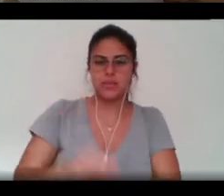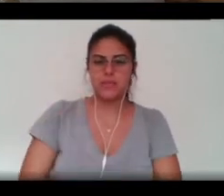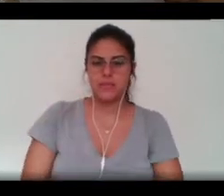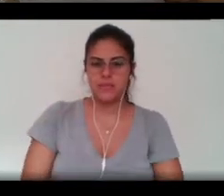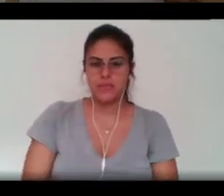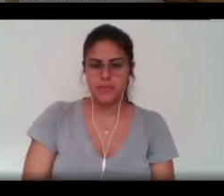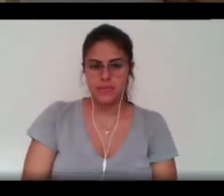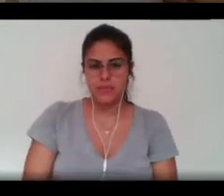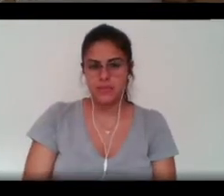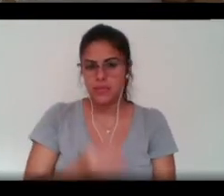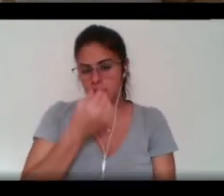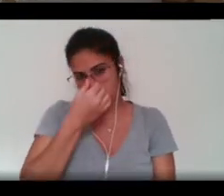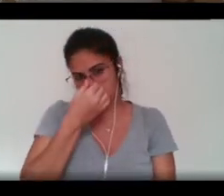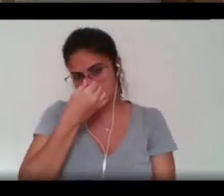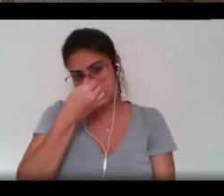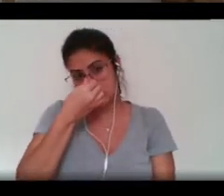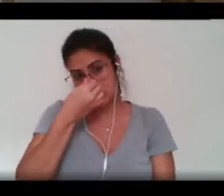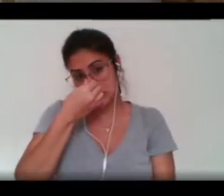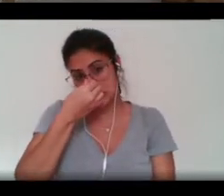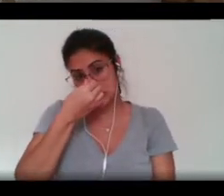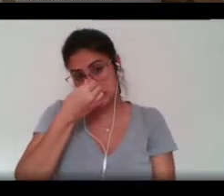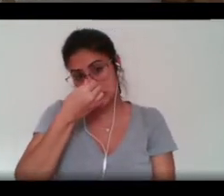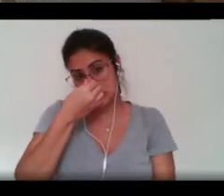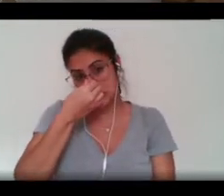T0. 4,9 metros.